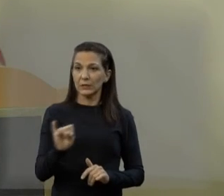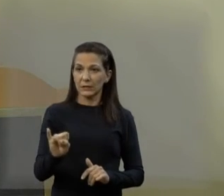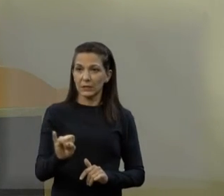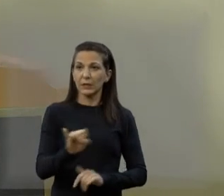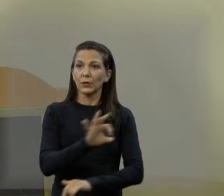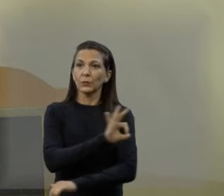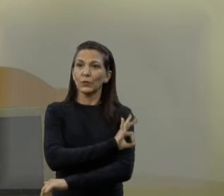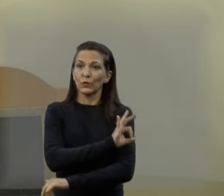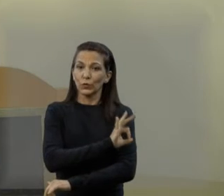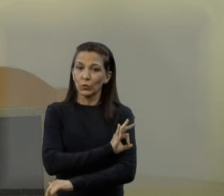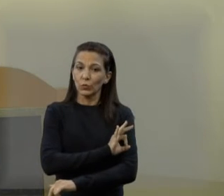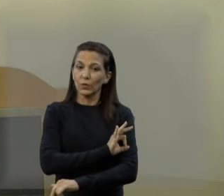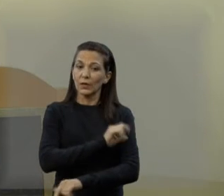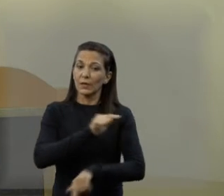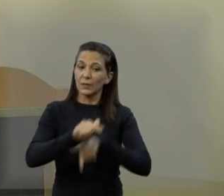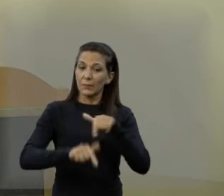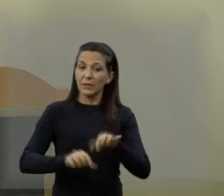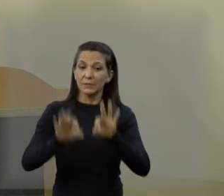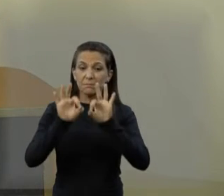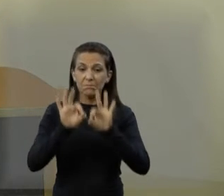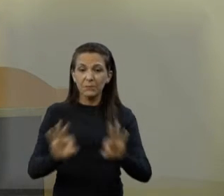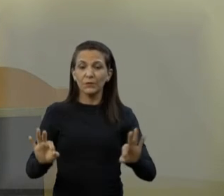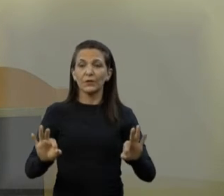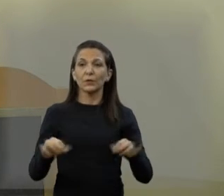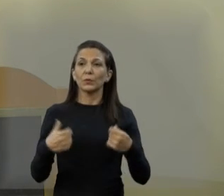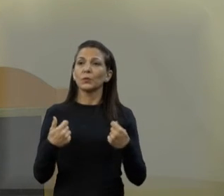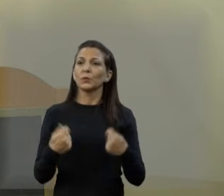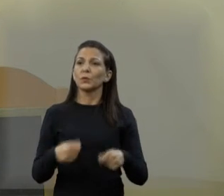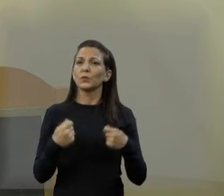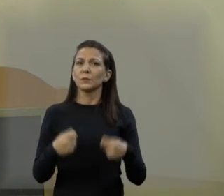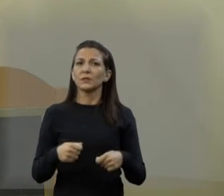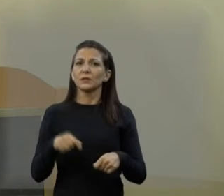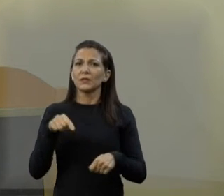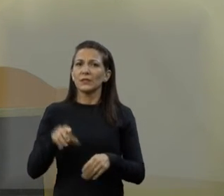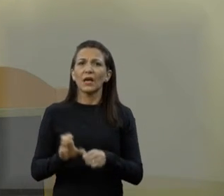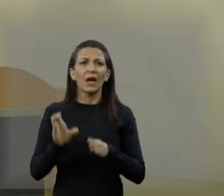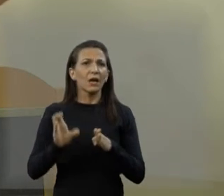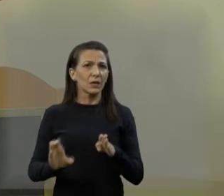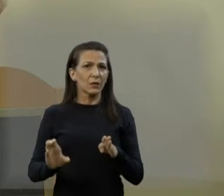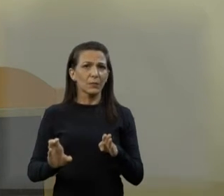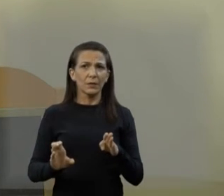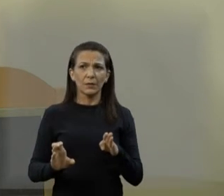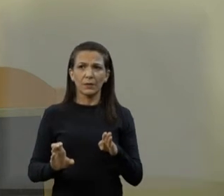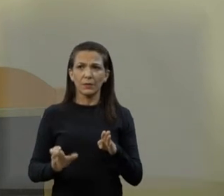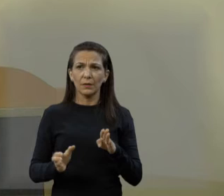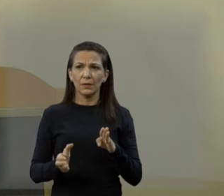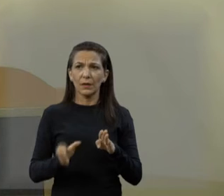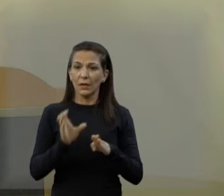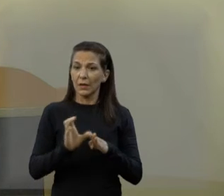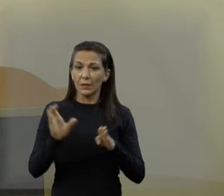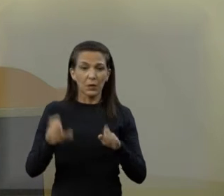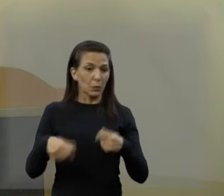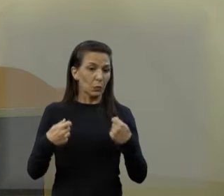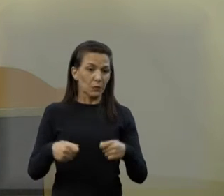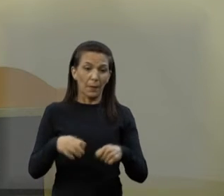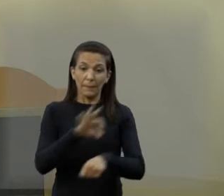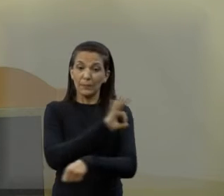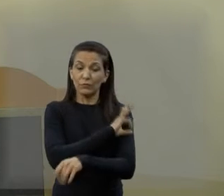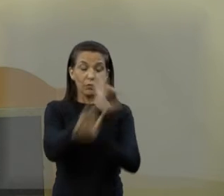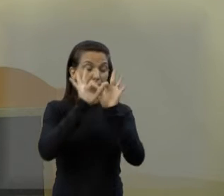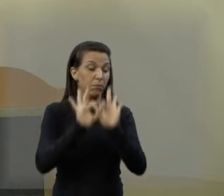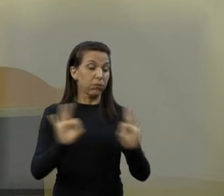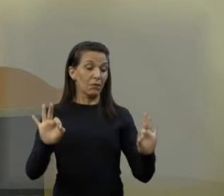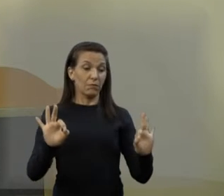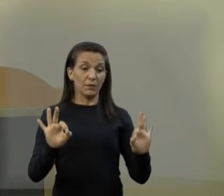prefeitura atuasse perfeitamente não teria nem necessidade dessa casa existir tira a câmera prefeitura é perfeita